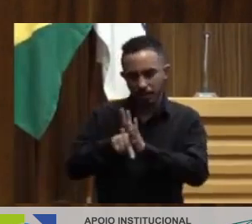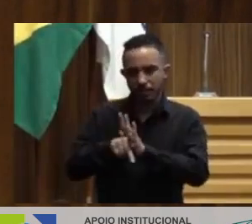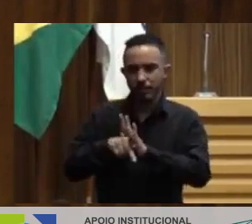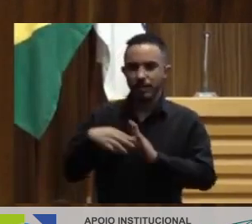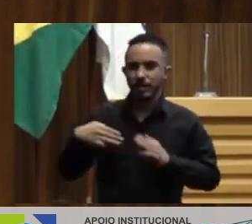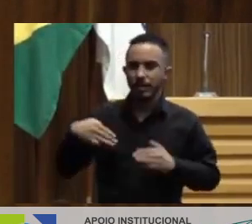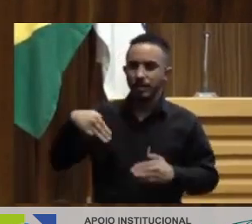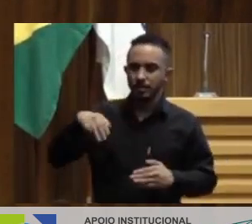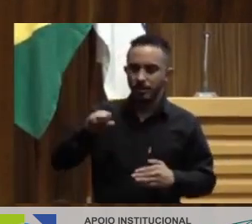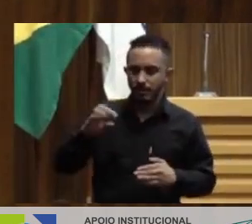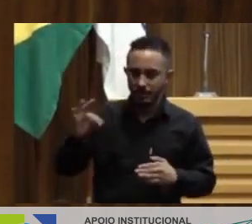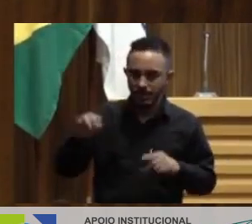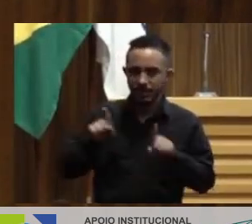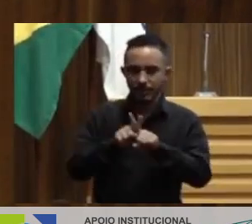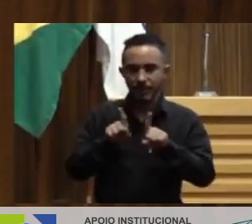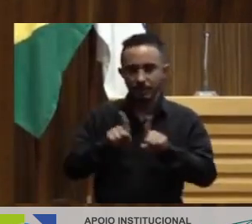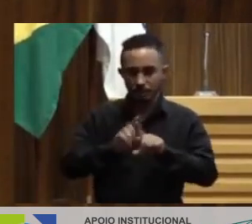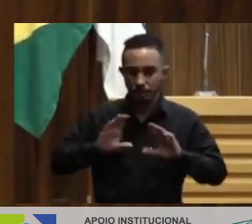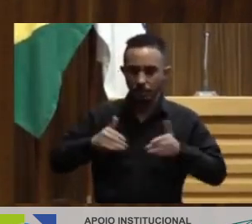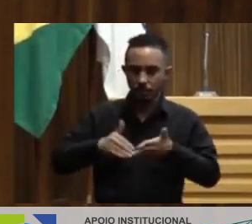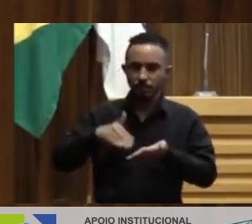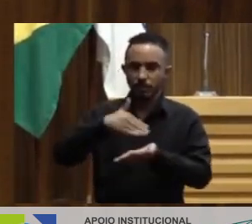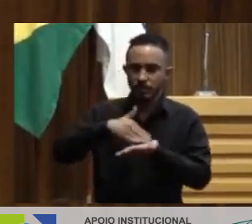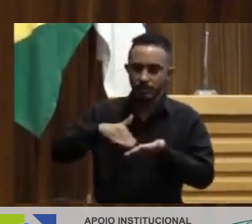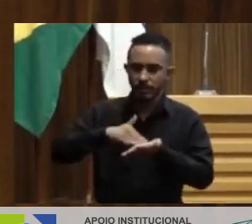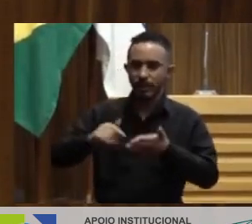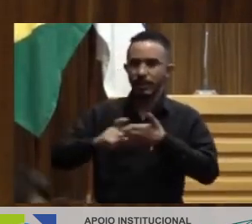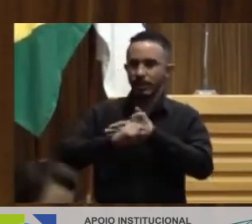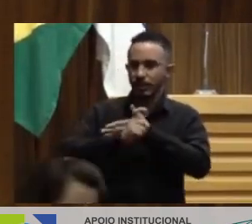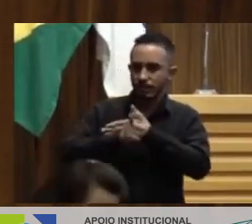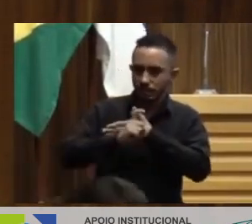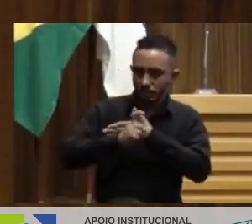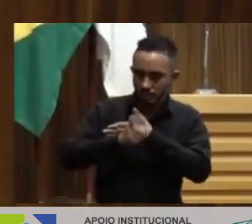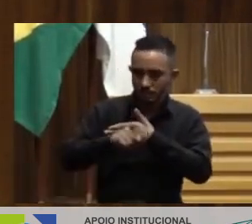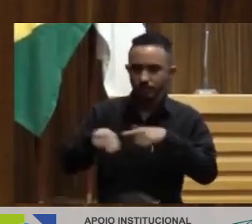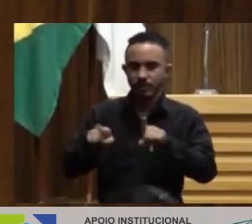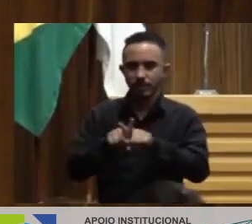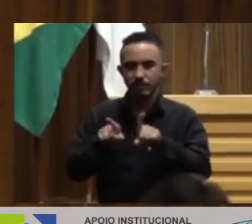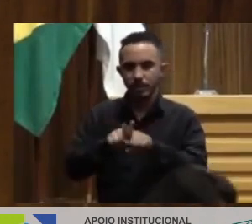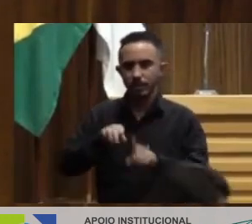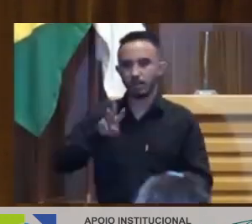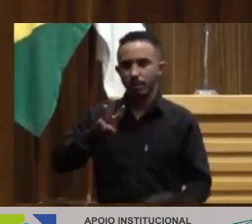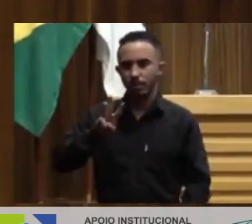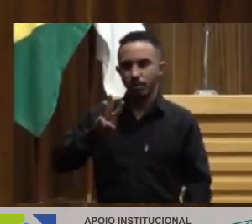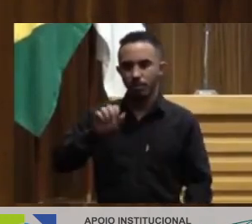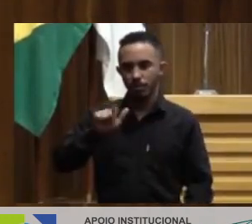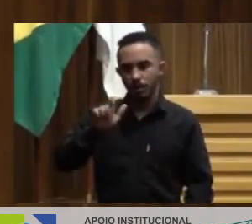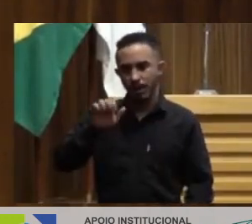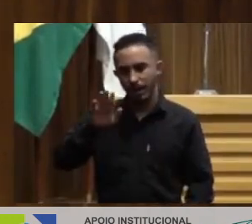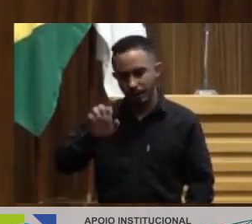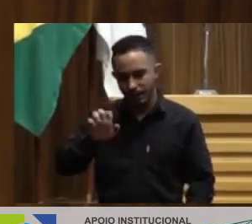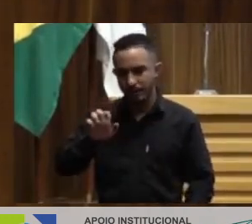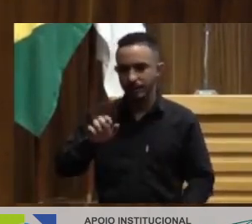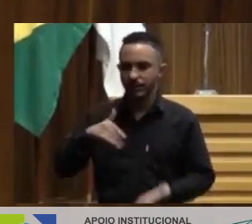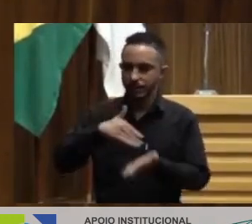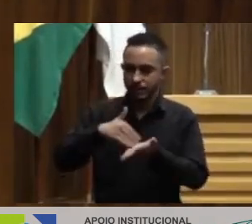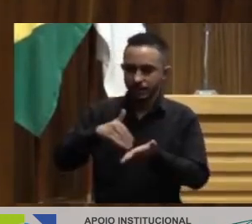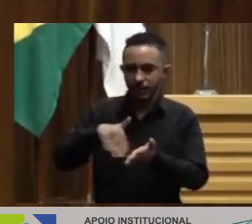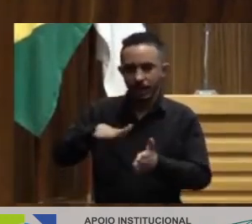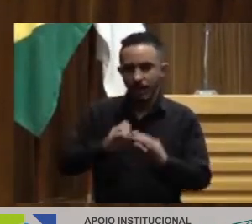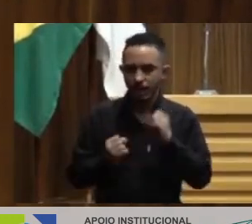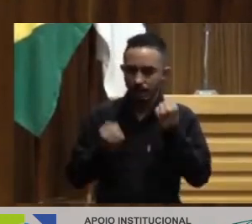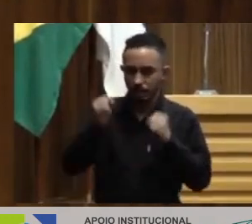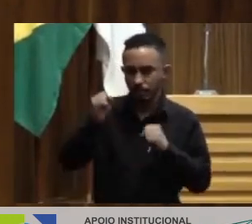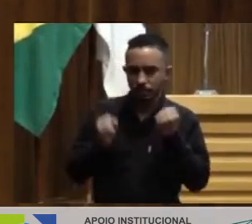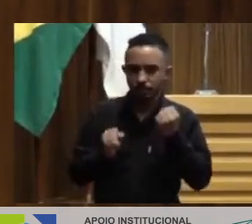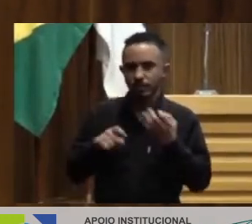Márcio Elias Rosa, que é secretário executivo do MIDIC, e o Wallace Moreira, secretário da Indústria, Capelli,